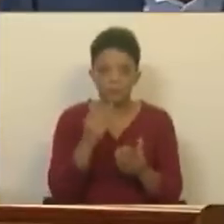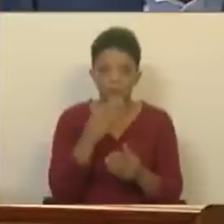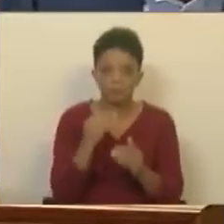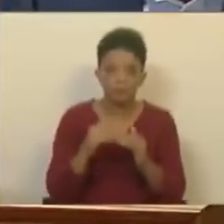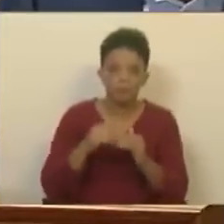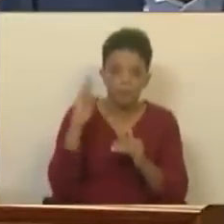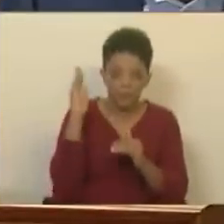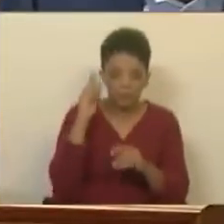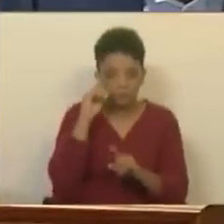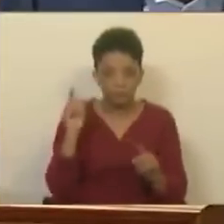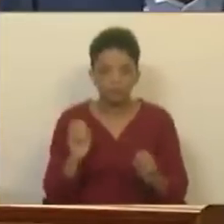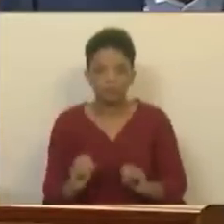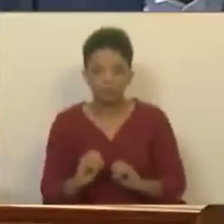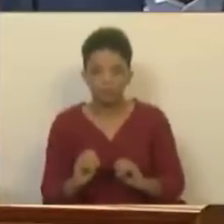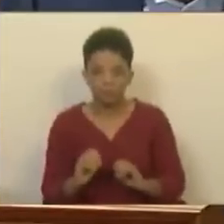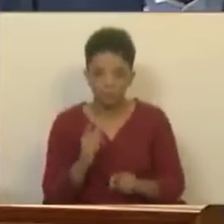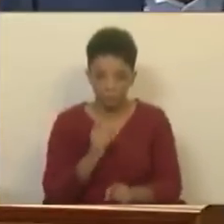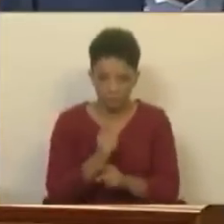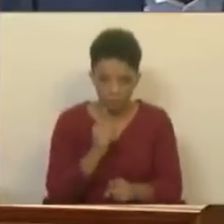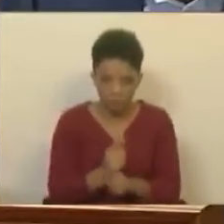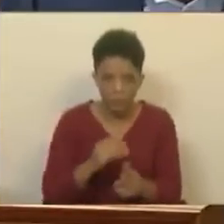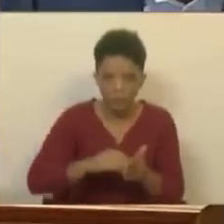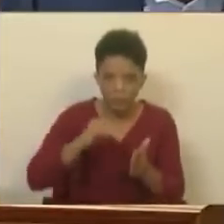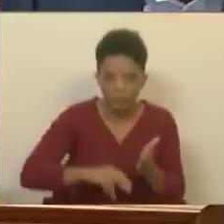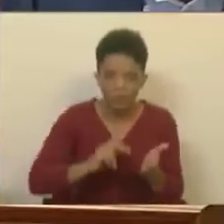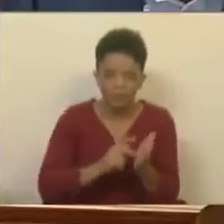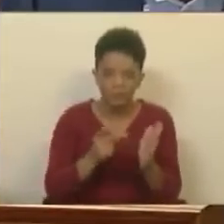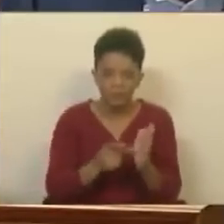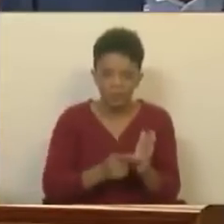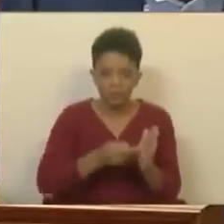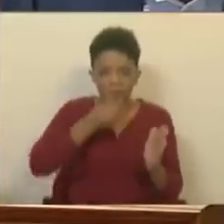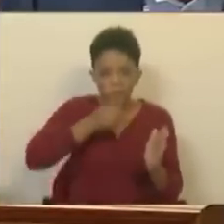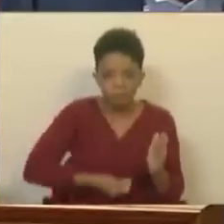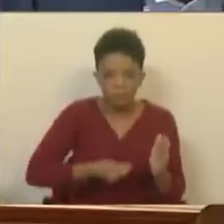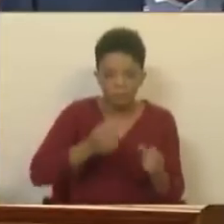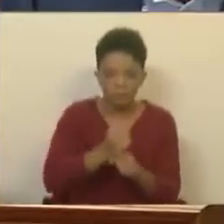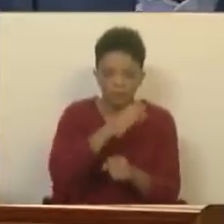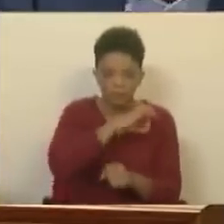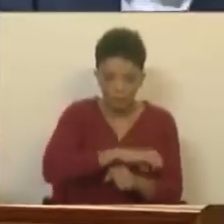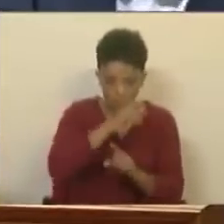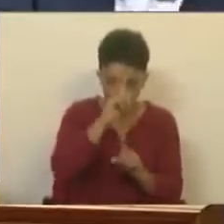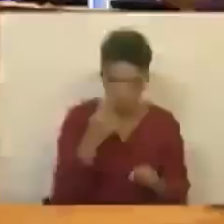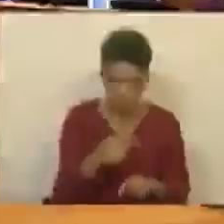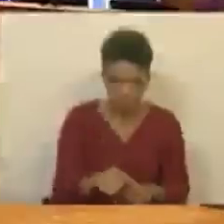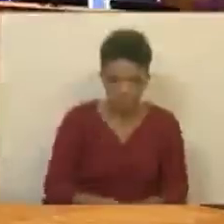mais alunos sem professores vai continuar a contratar técnicos sem habilitação profissional